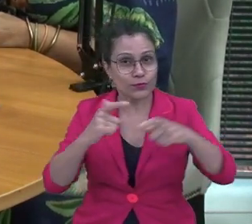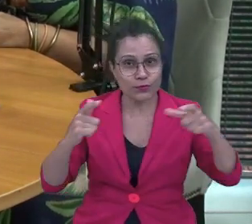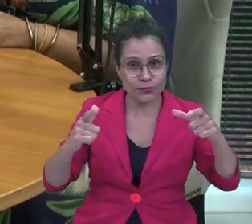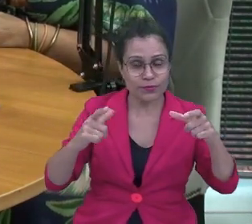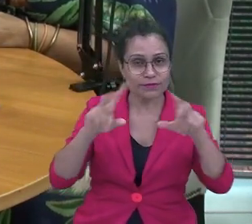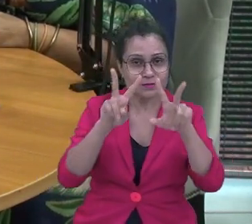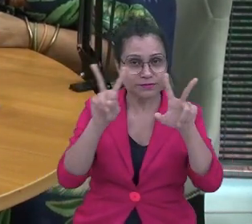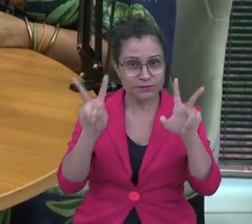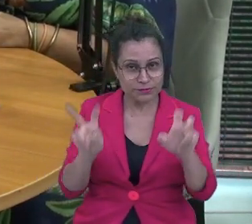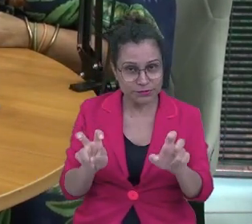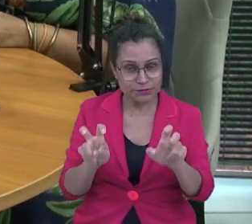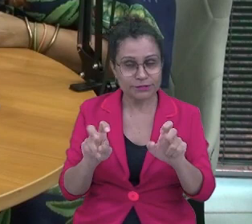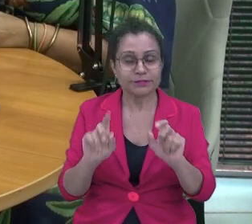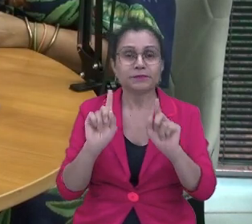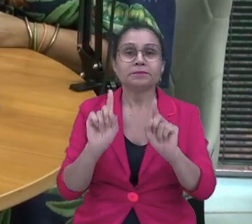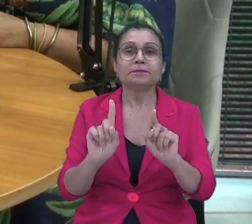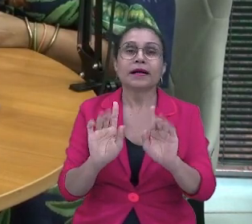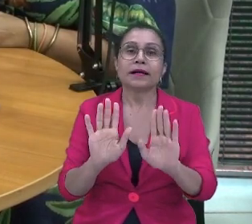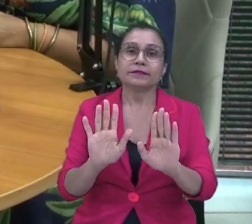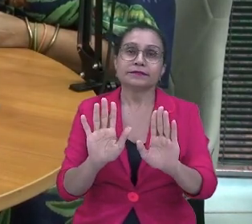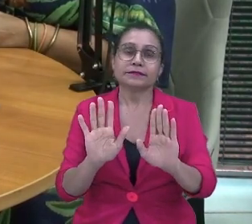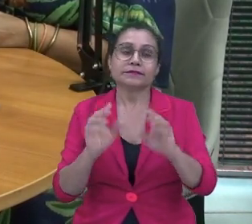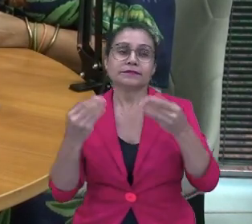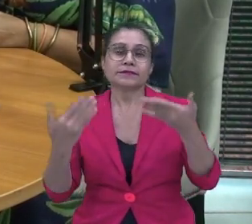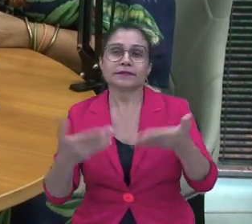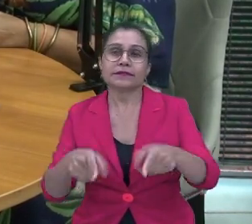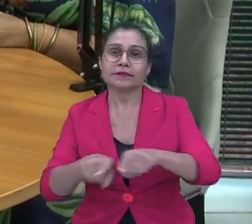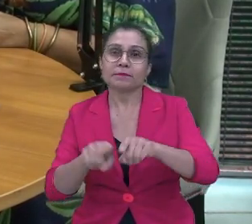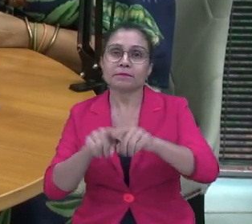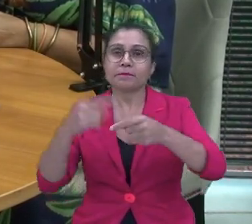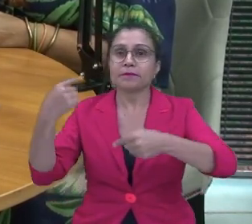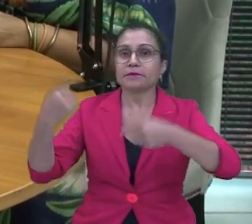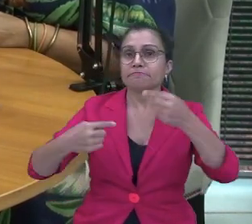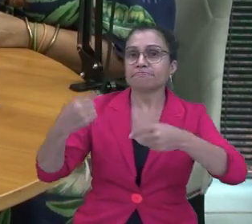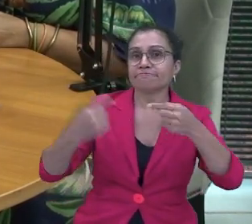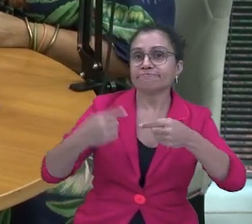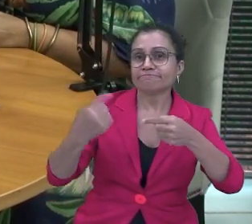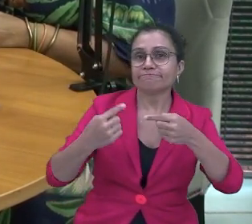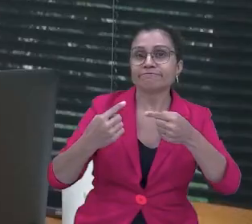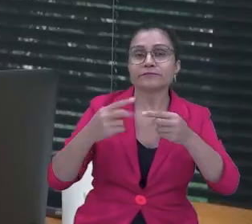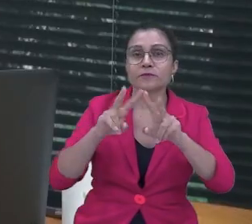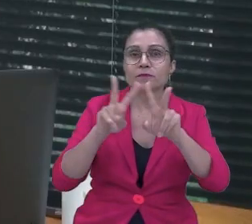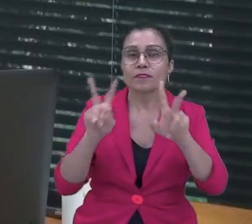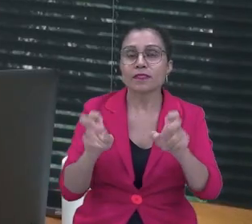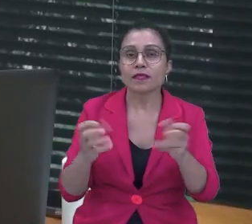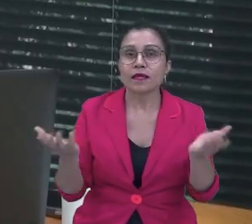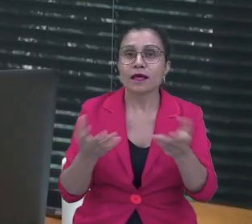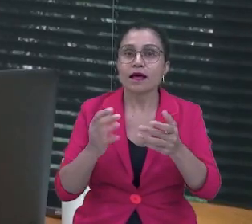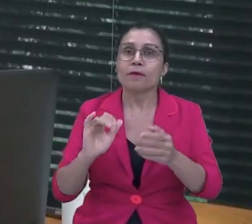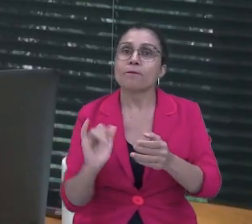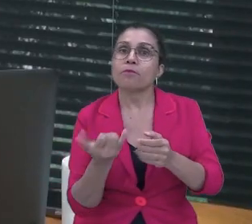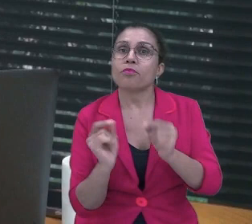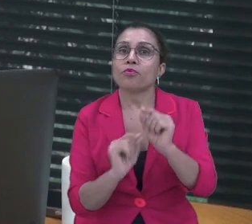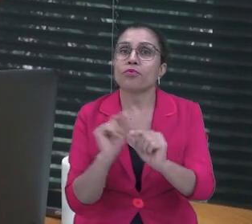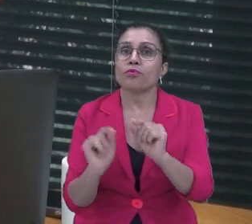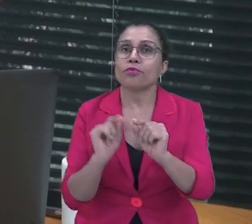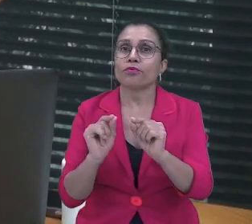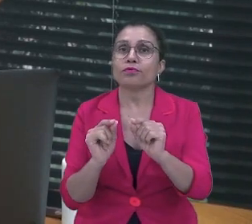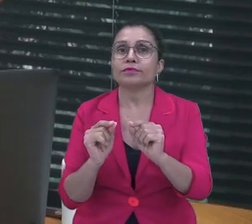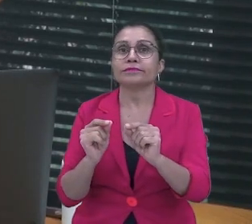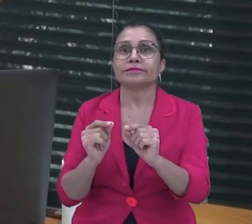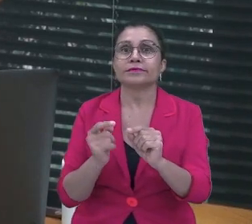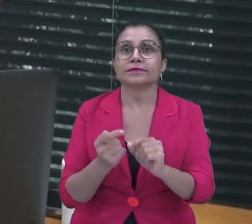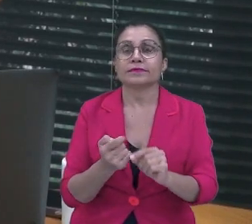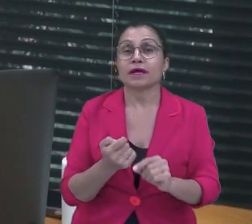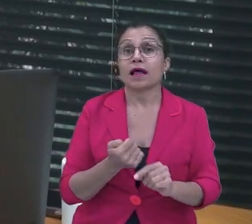neste assunto. E a gente também vai abordar aqui e falar, professora, já aproveitando essa janela, quase um